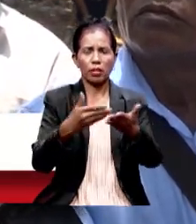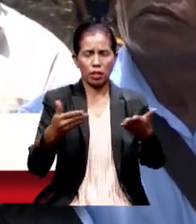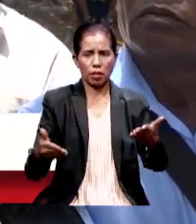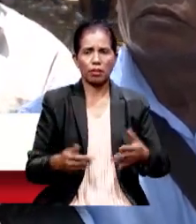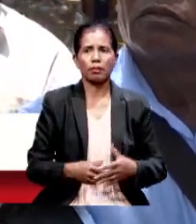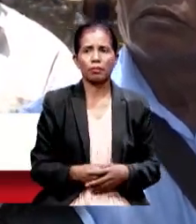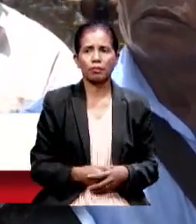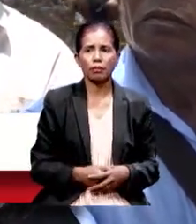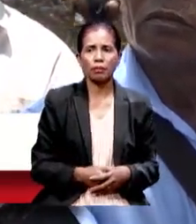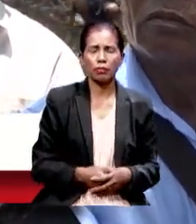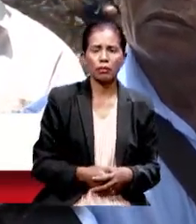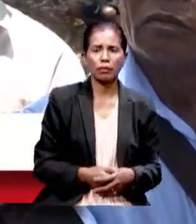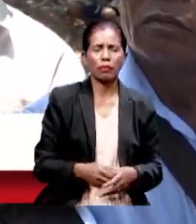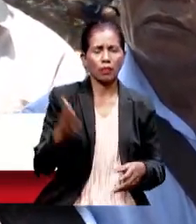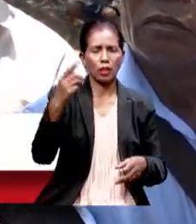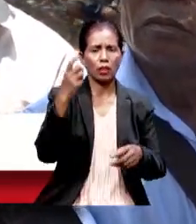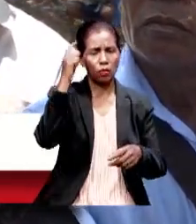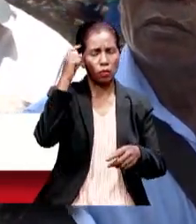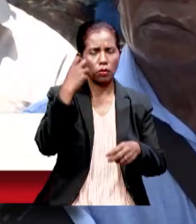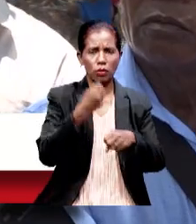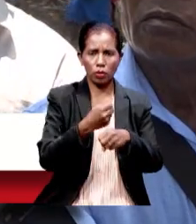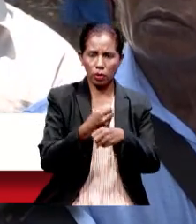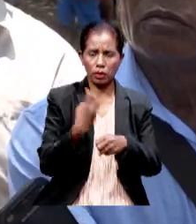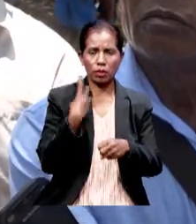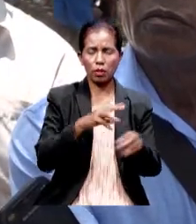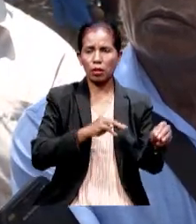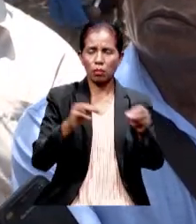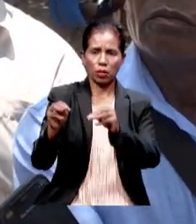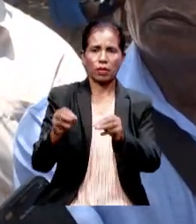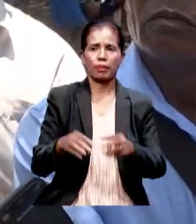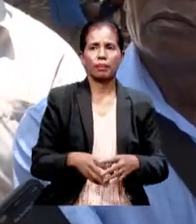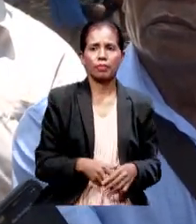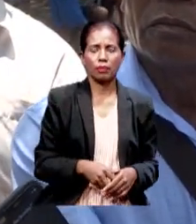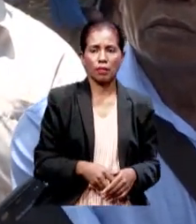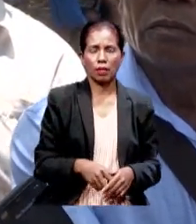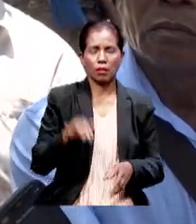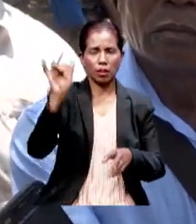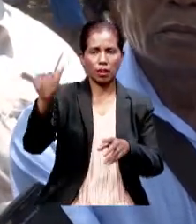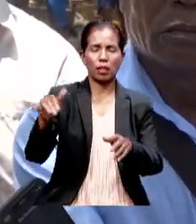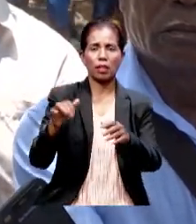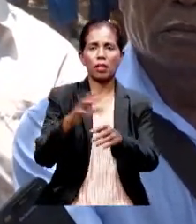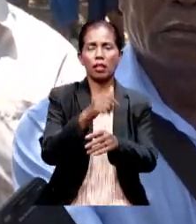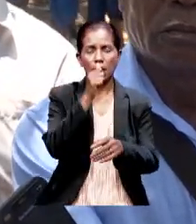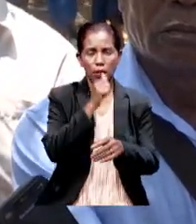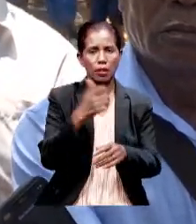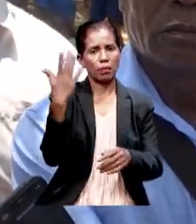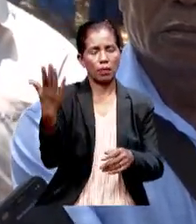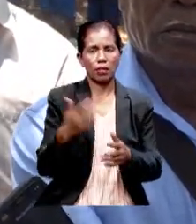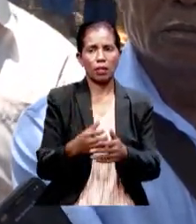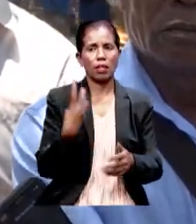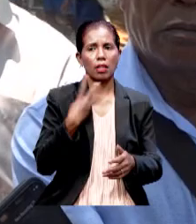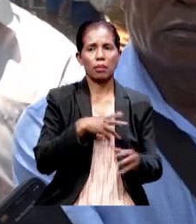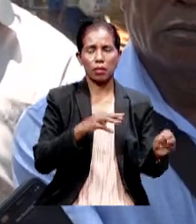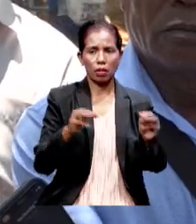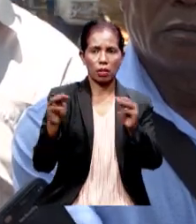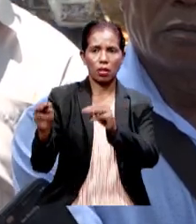nerit. Se ulun tos, toloro ainda te se muda obrigatório. Para relax mata que ele é quando se ela vela, tem que mudar o